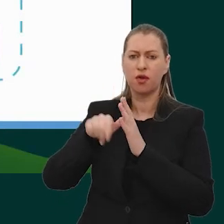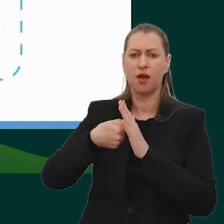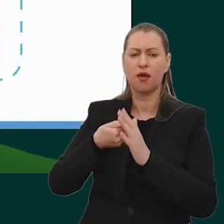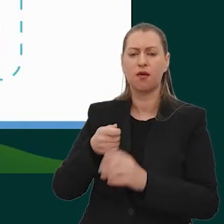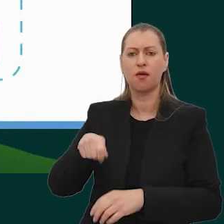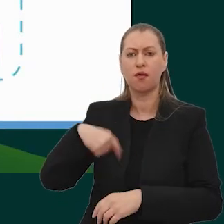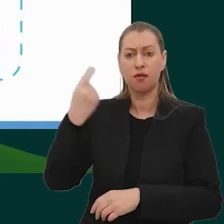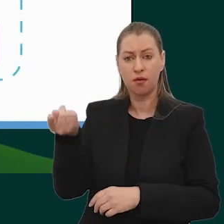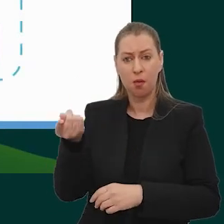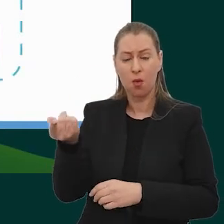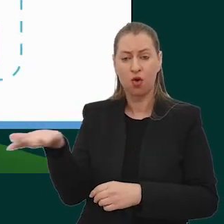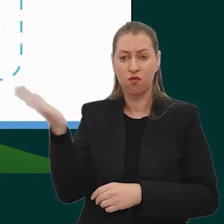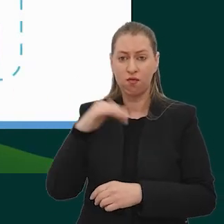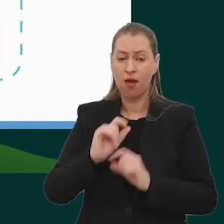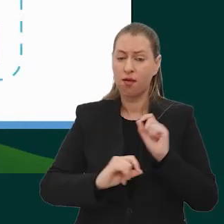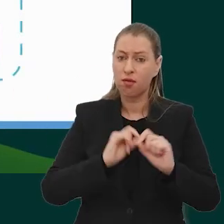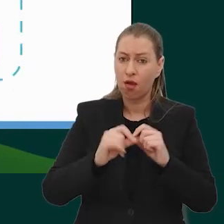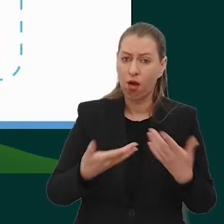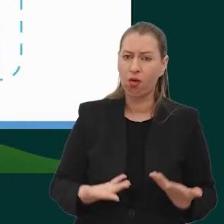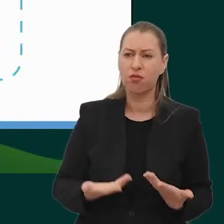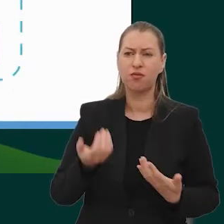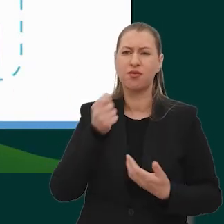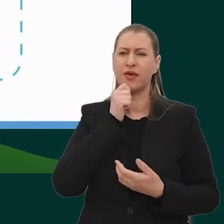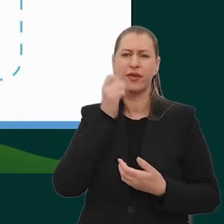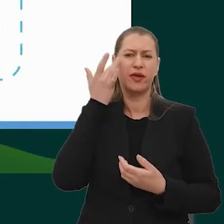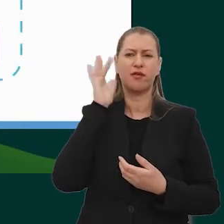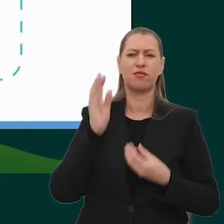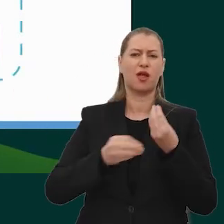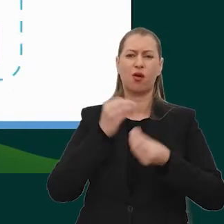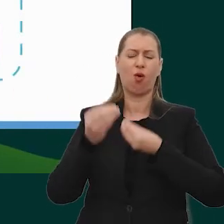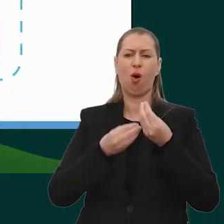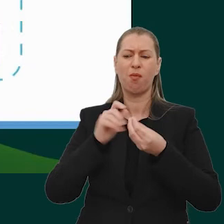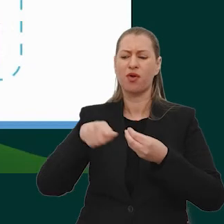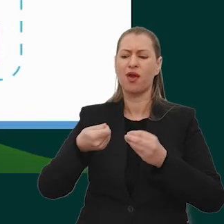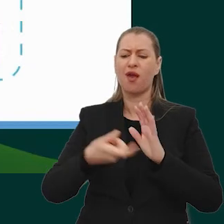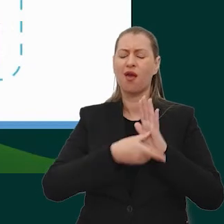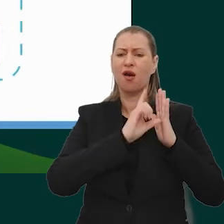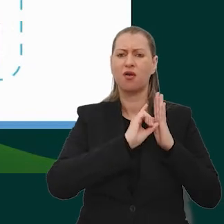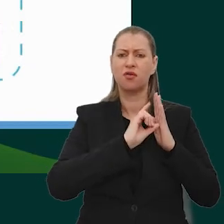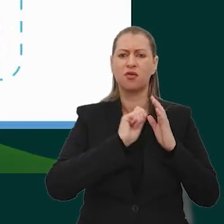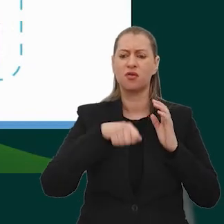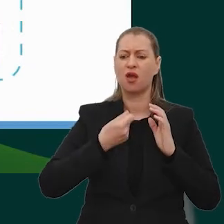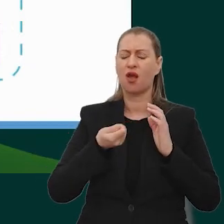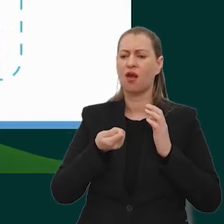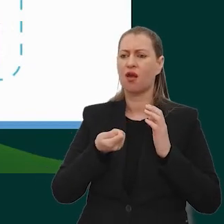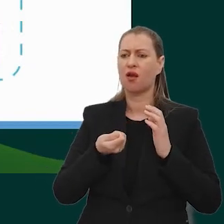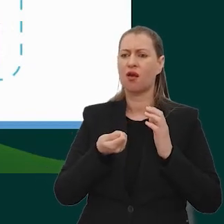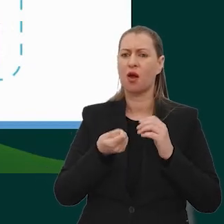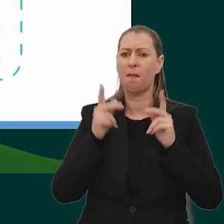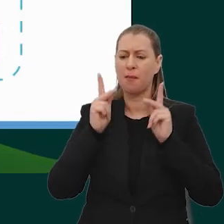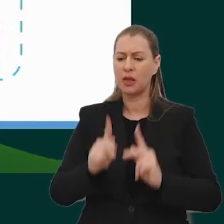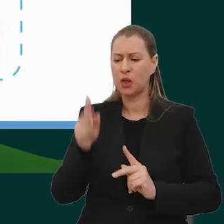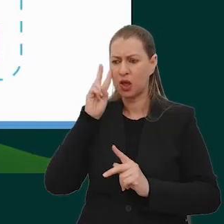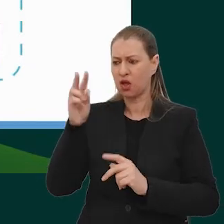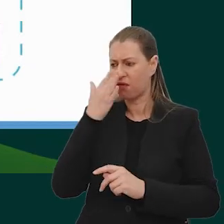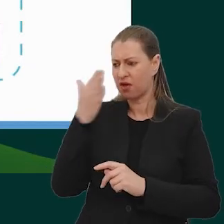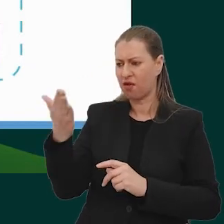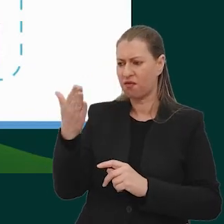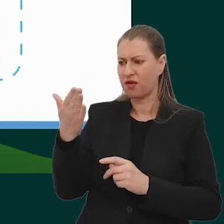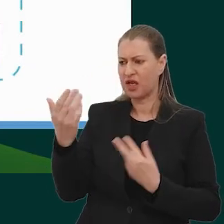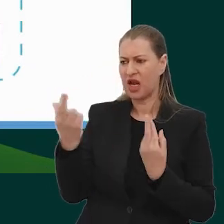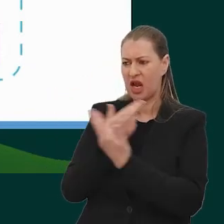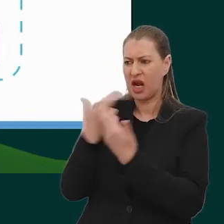depois. Agora, eu ainda não sei identificar quem vem antes. A pessoa que eu vi lá na frente